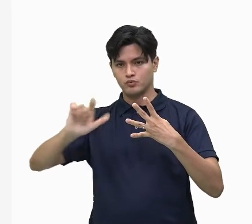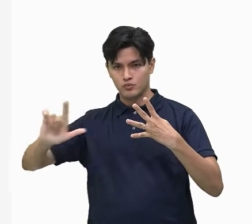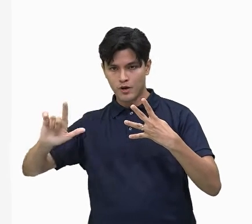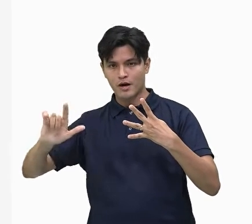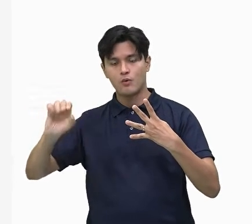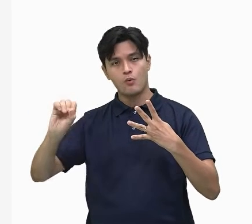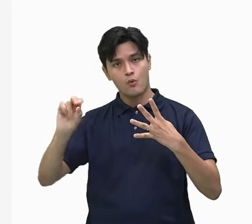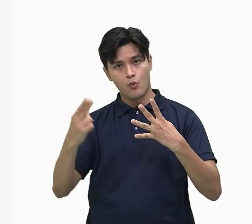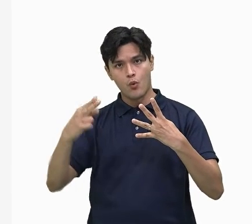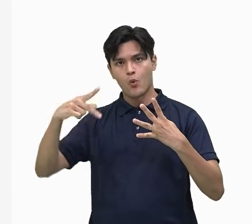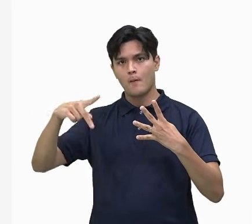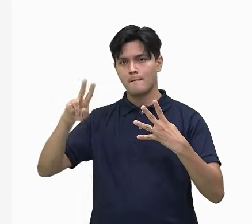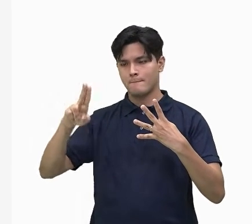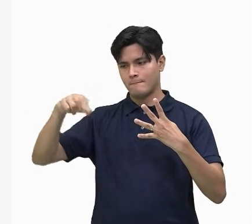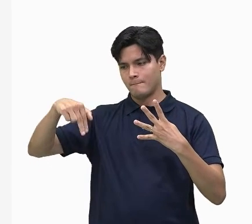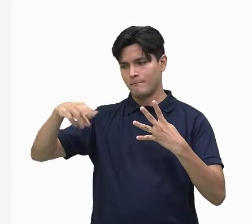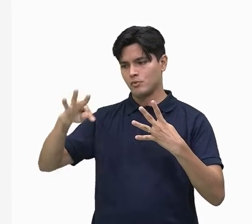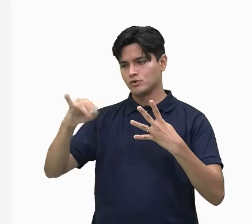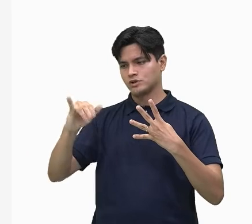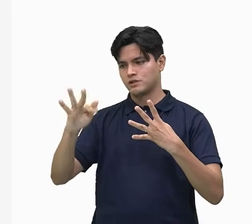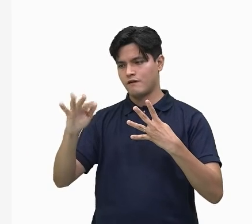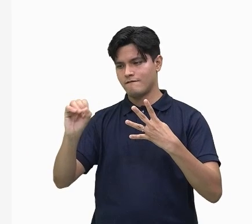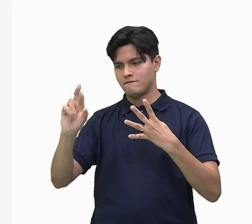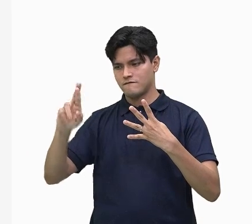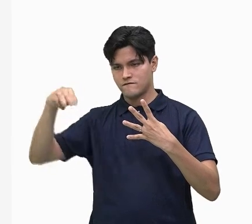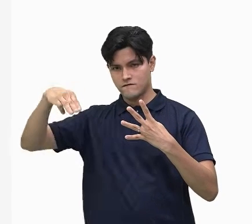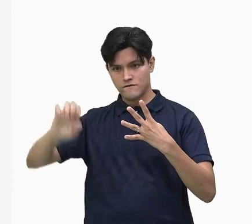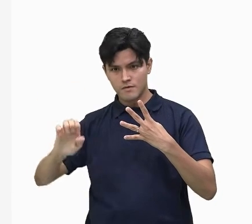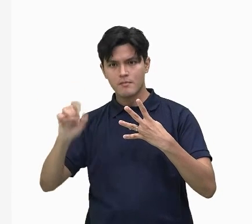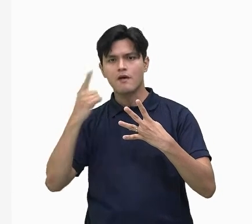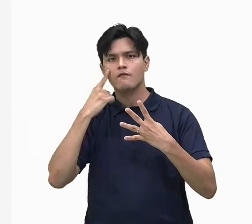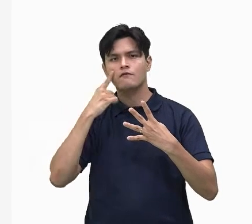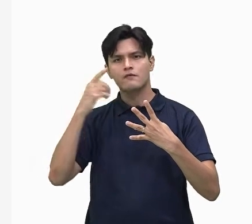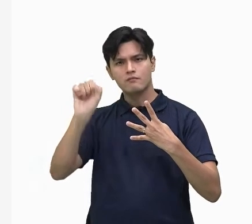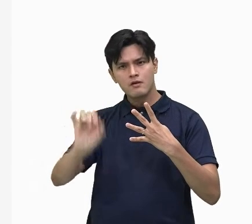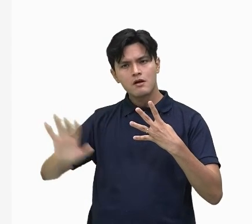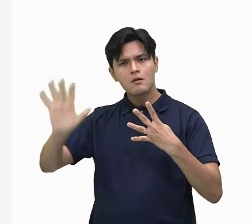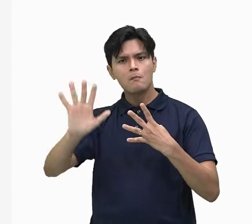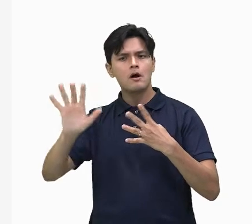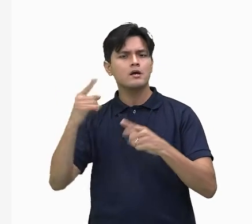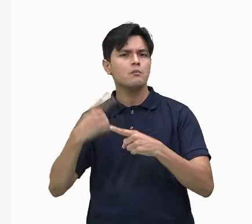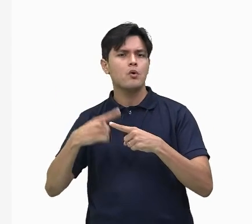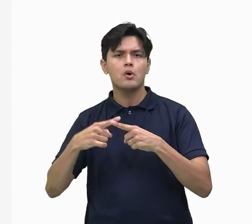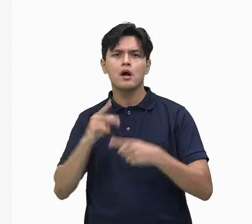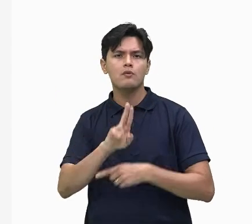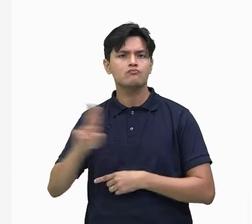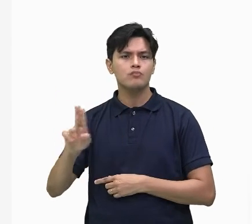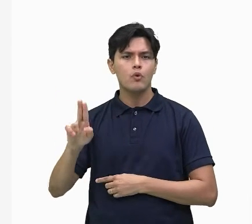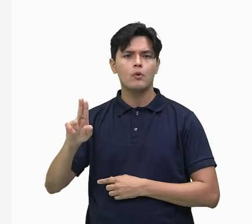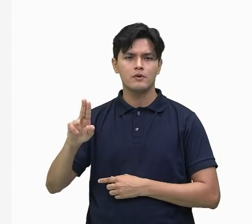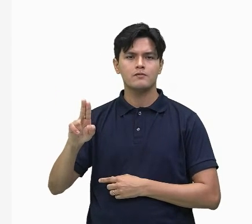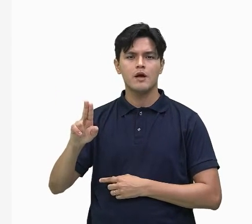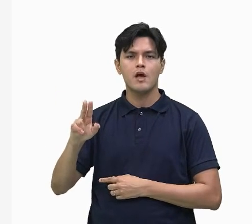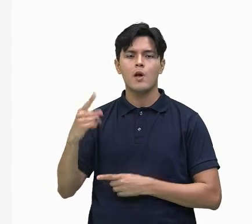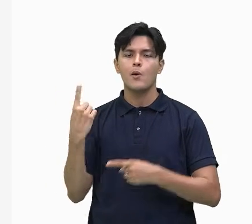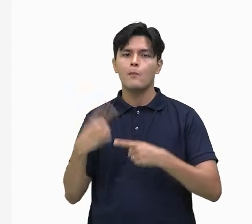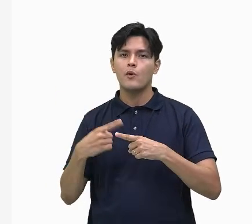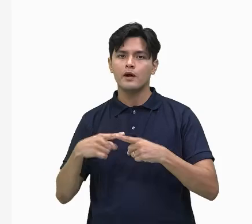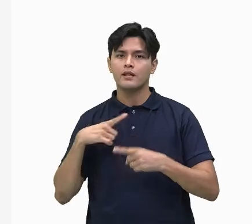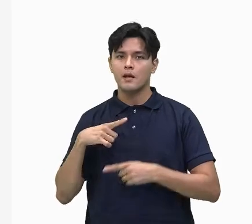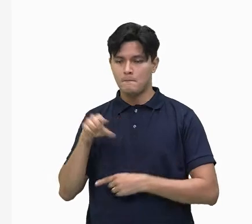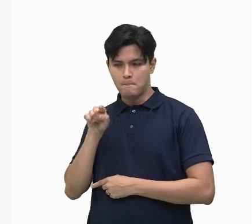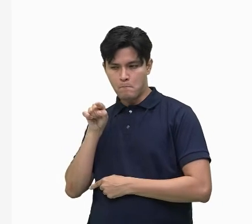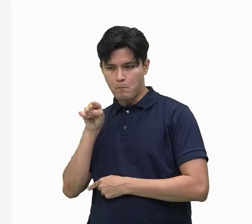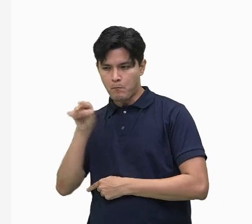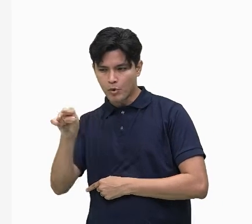puntiforme, e aí você já está vendo aqui na imagem por quê, né? Que ela é chamada de pontual, porque é um ponto que está emitindo a luz.